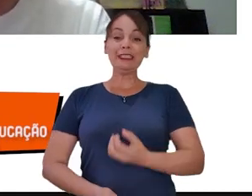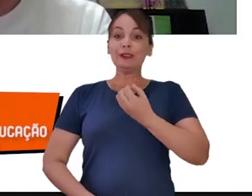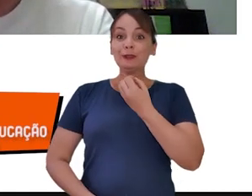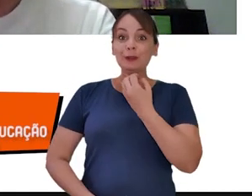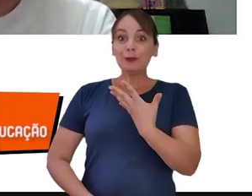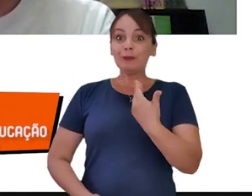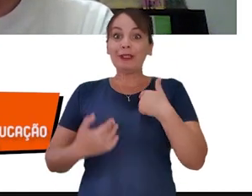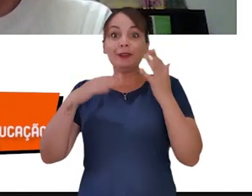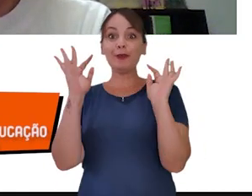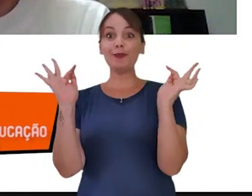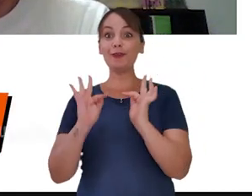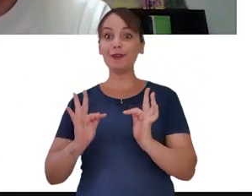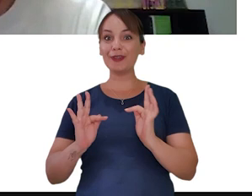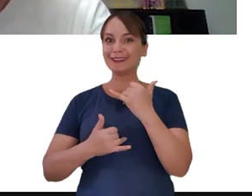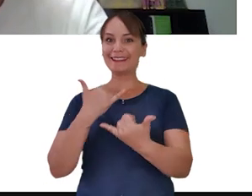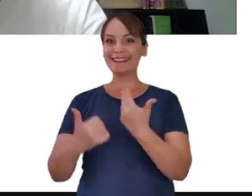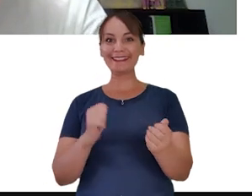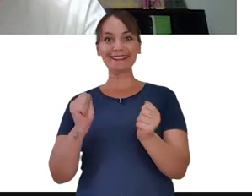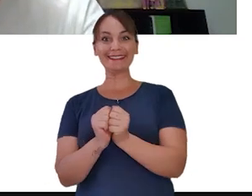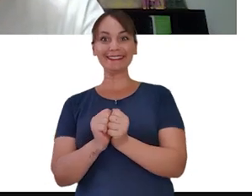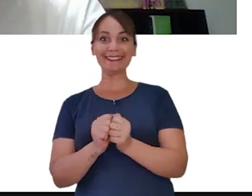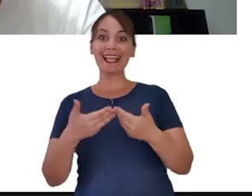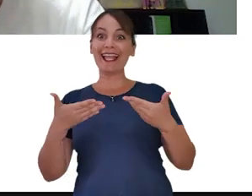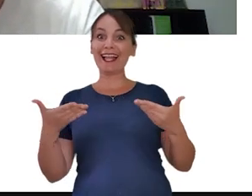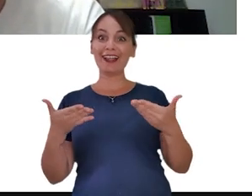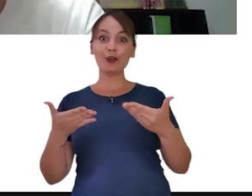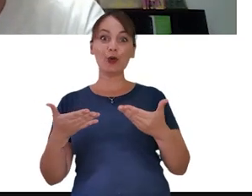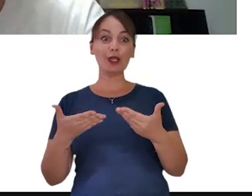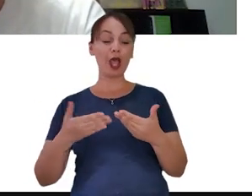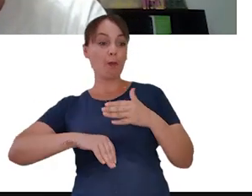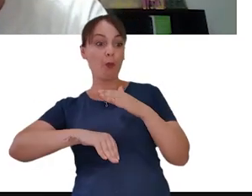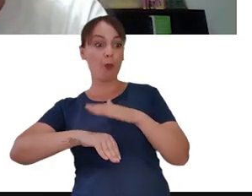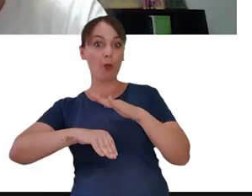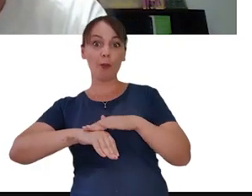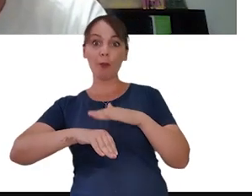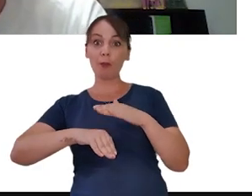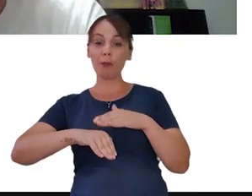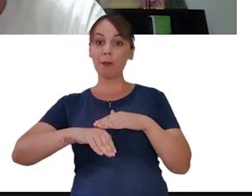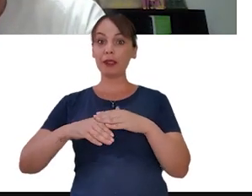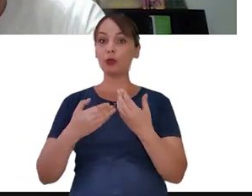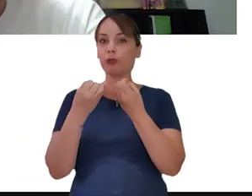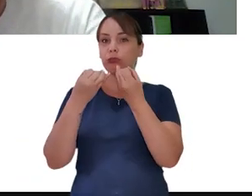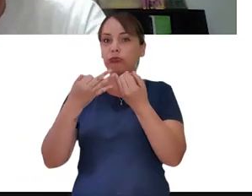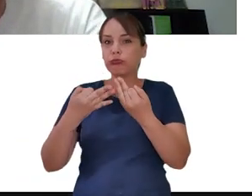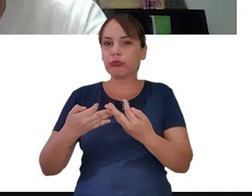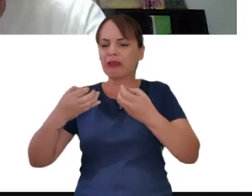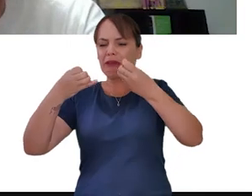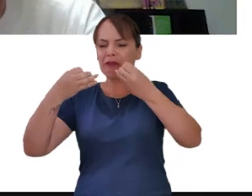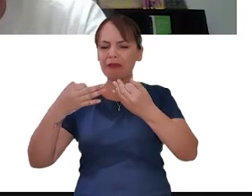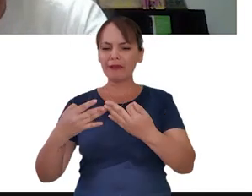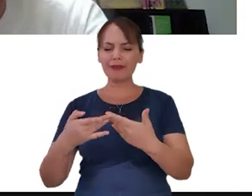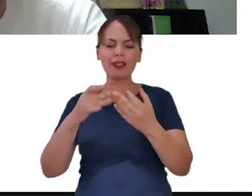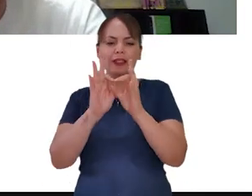brincar junto. Bom, chegou o momento Gugu Dadá do nosso programa, porque um cientista ele explica para uma criança, de uma forma